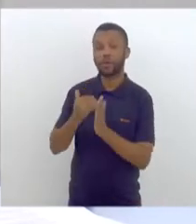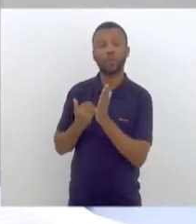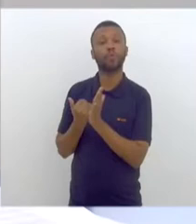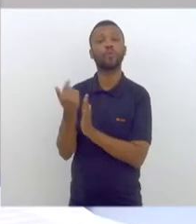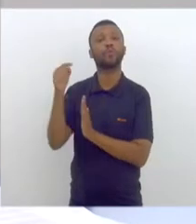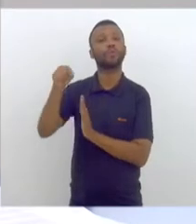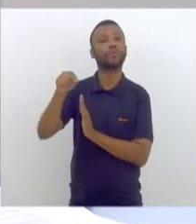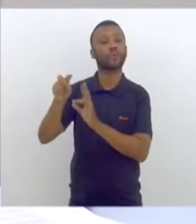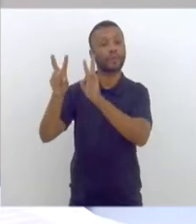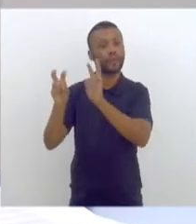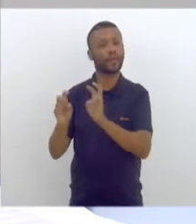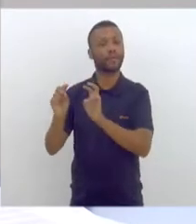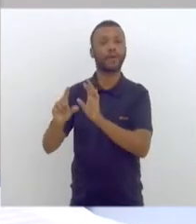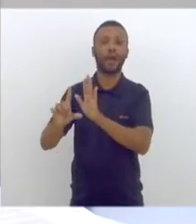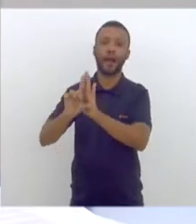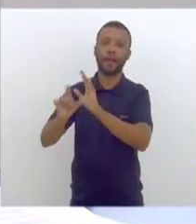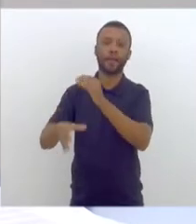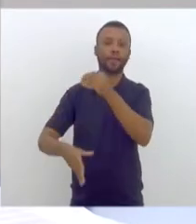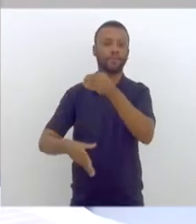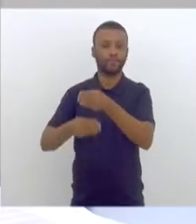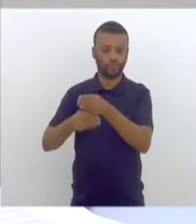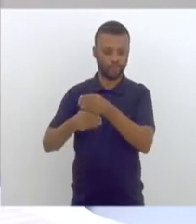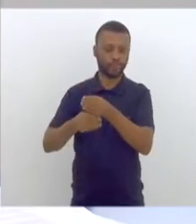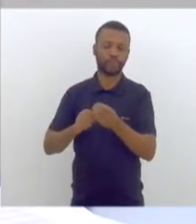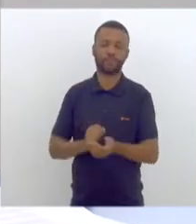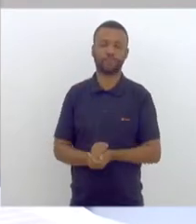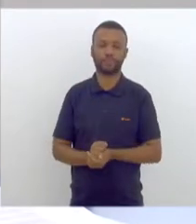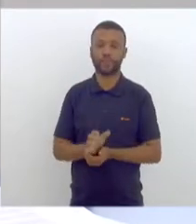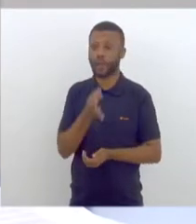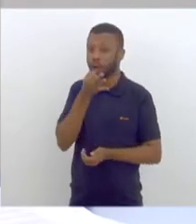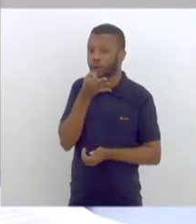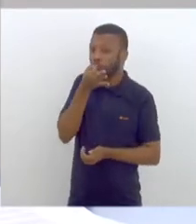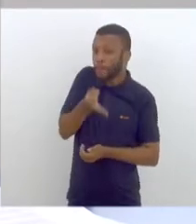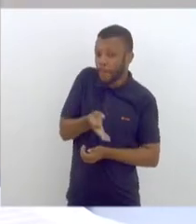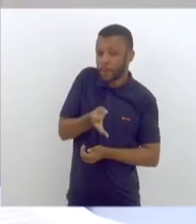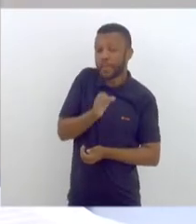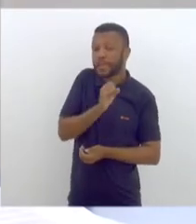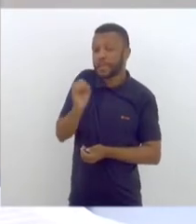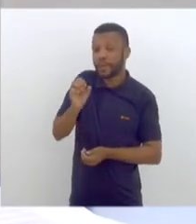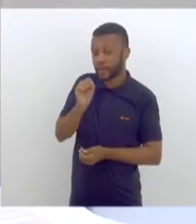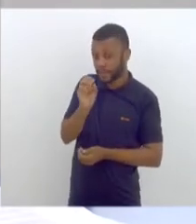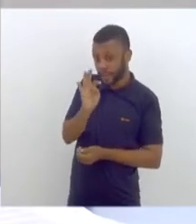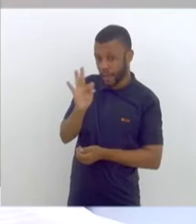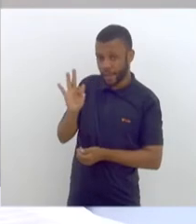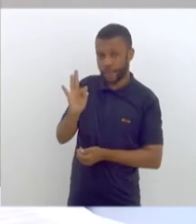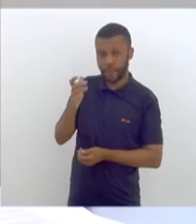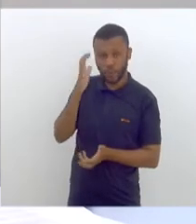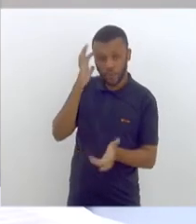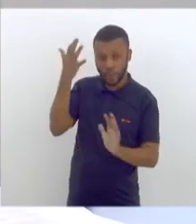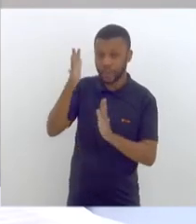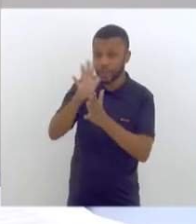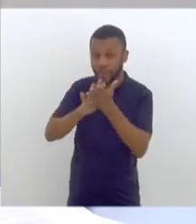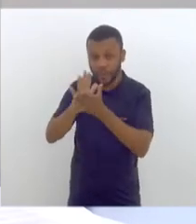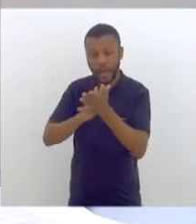Lei Complementar e no meu entendimento se o Supremo não decidiu